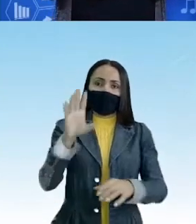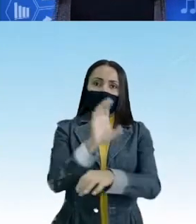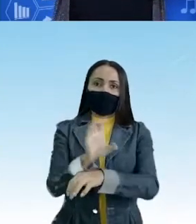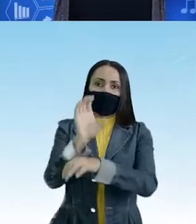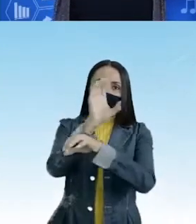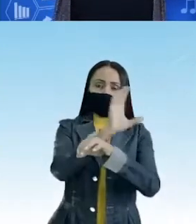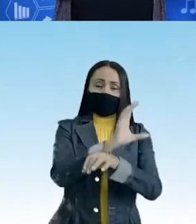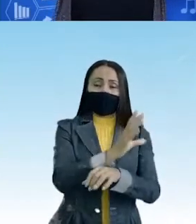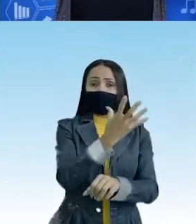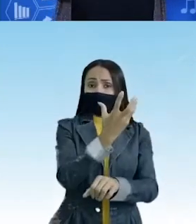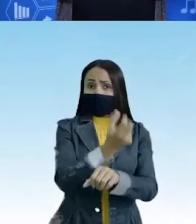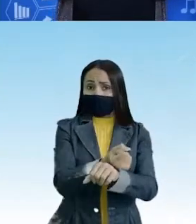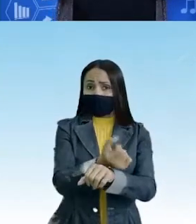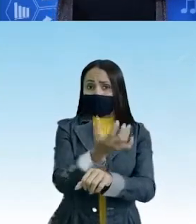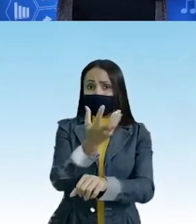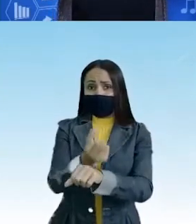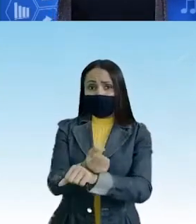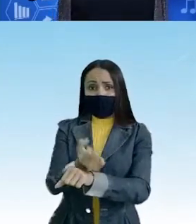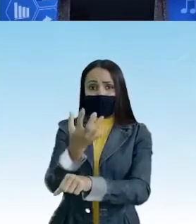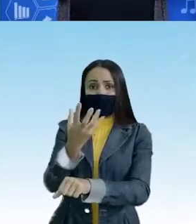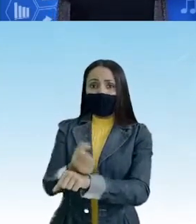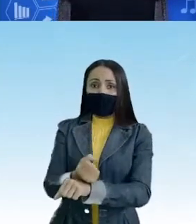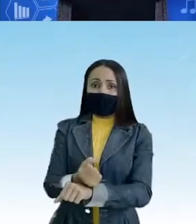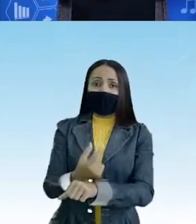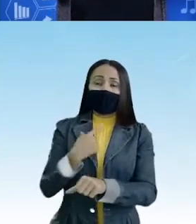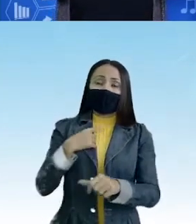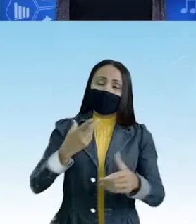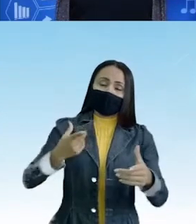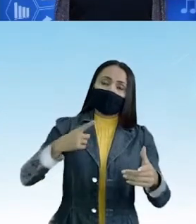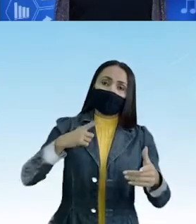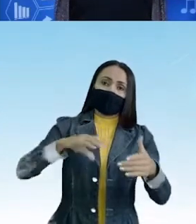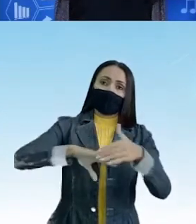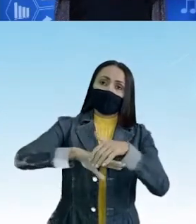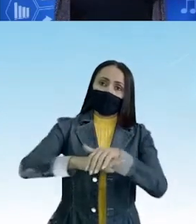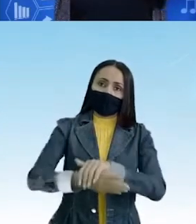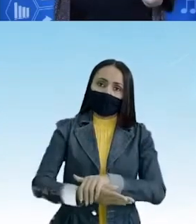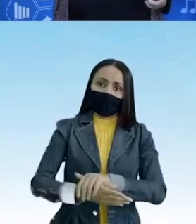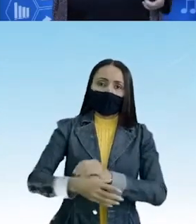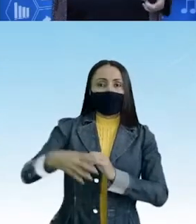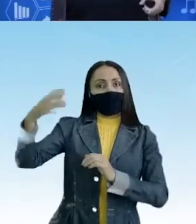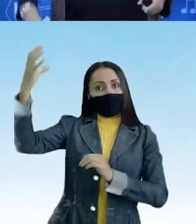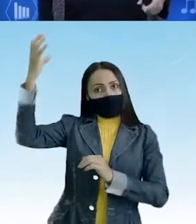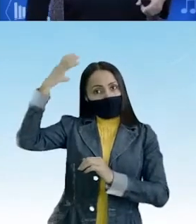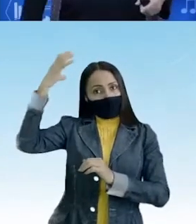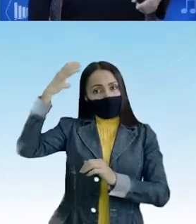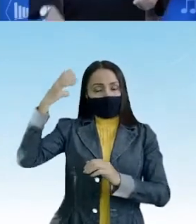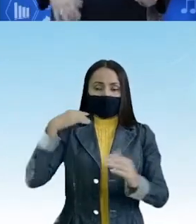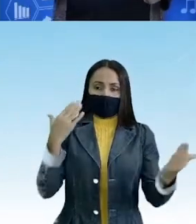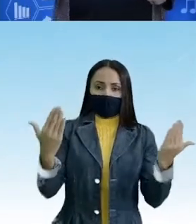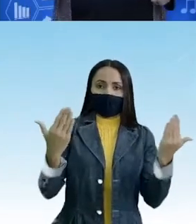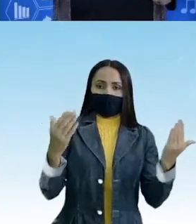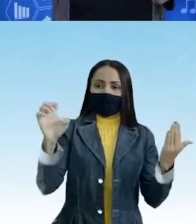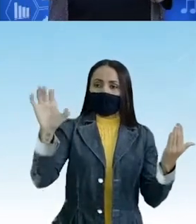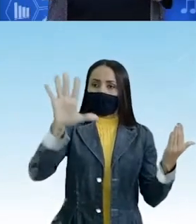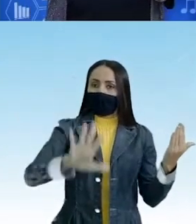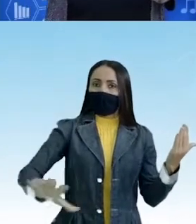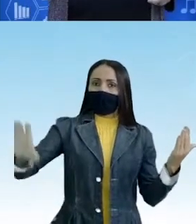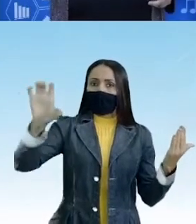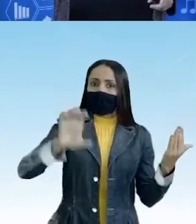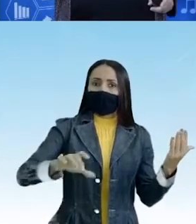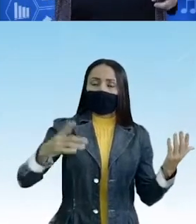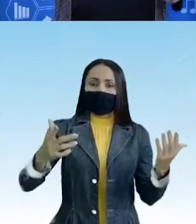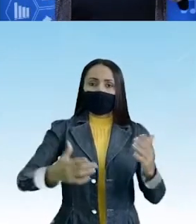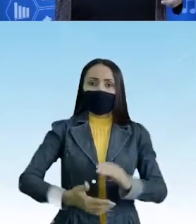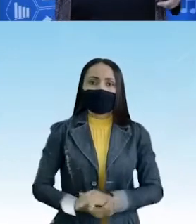seca, mas a gente pegou o hábito de tomar vários banhos ao dia. Em relação aos europeus, europeus, a desculpa